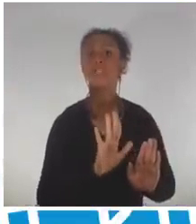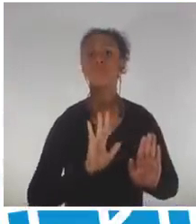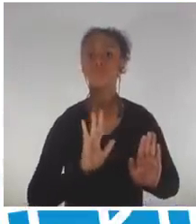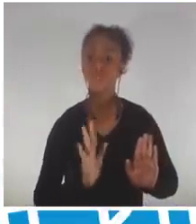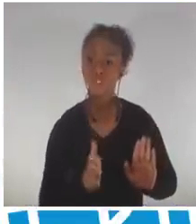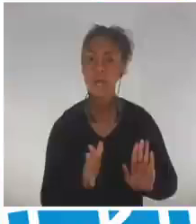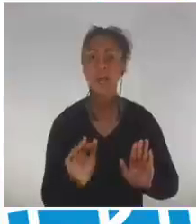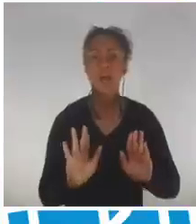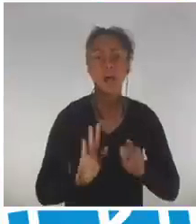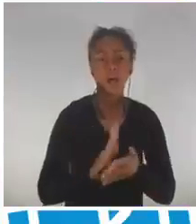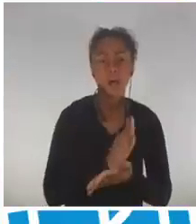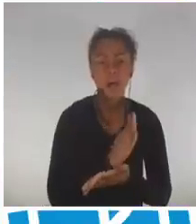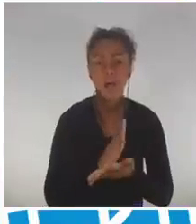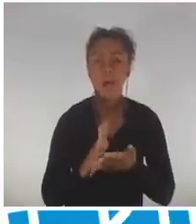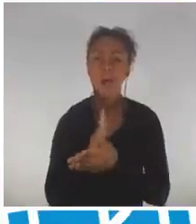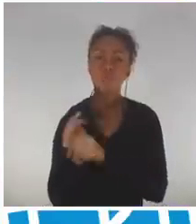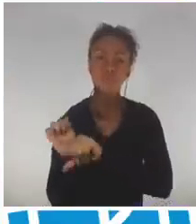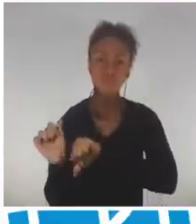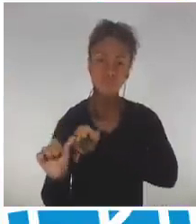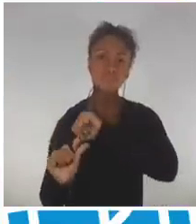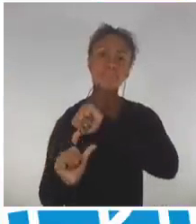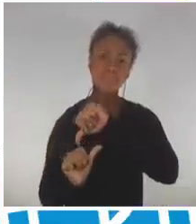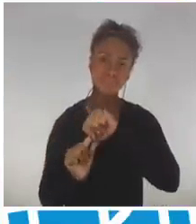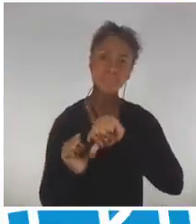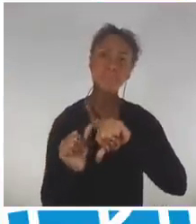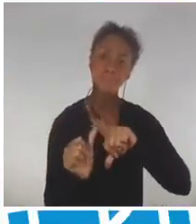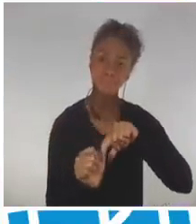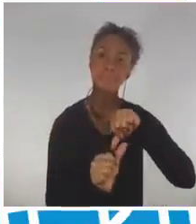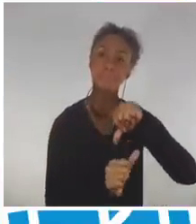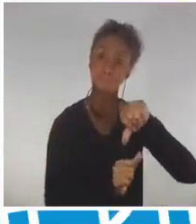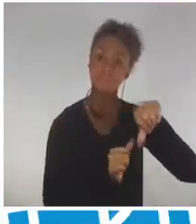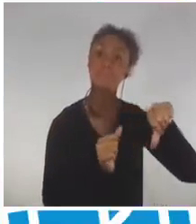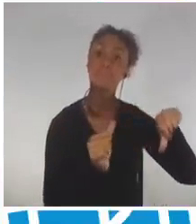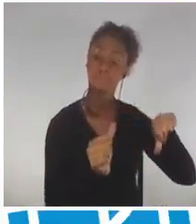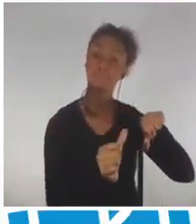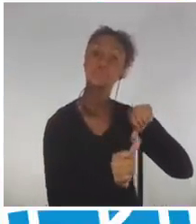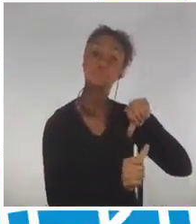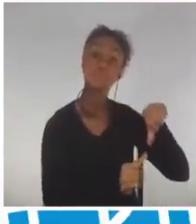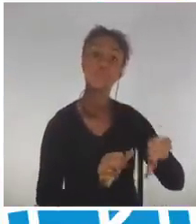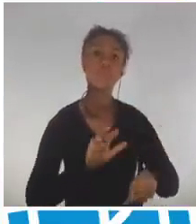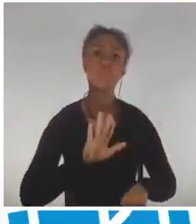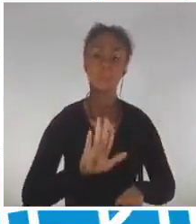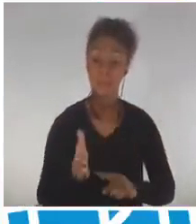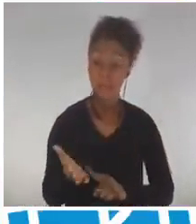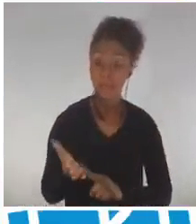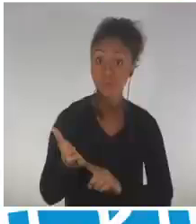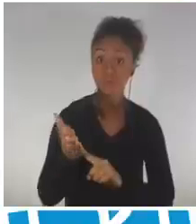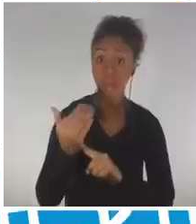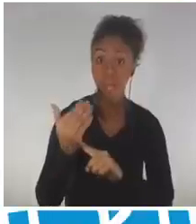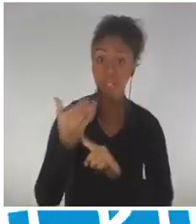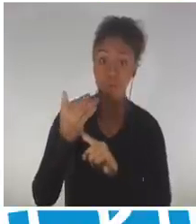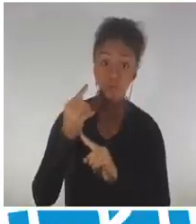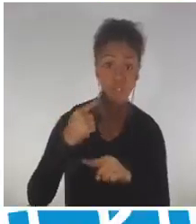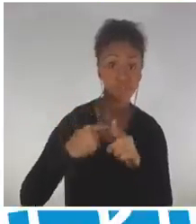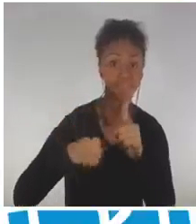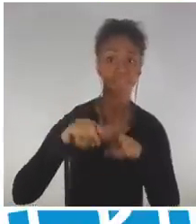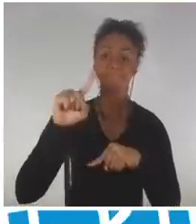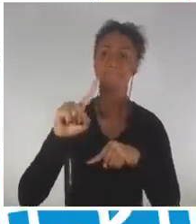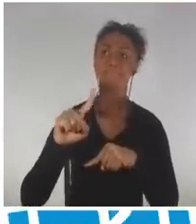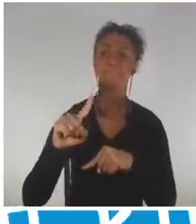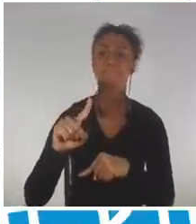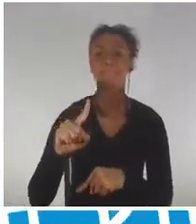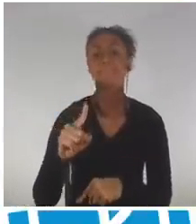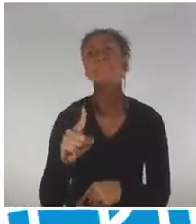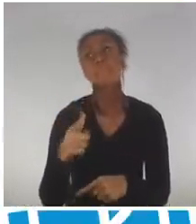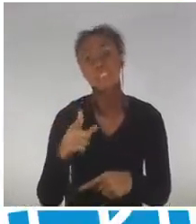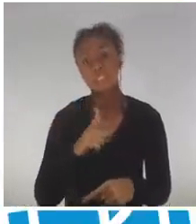anos, e não tanto, né, um avanço tecnológico. Quer dizer, algum avanço tem